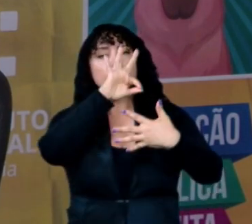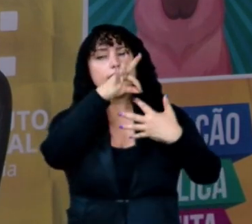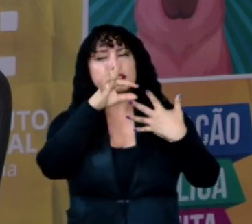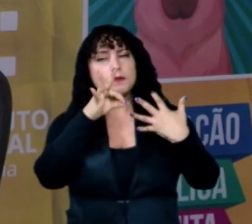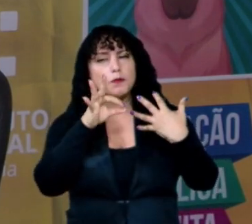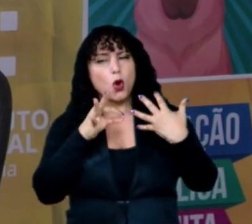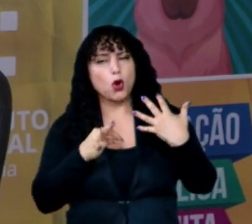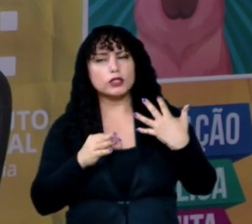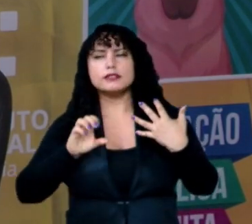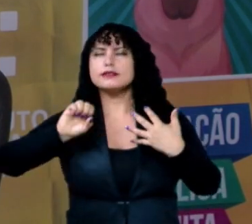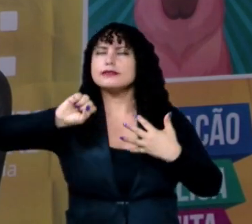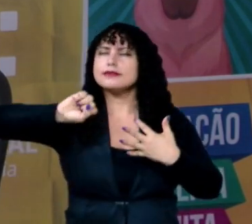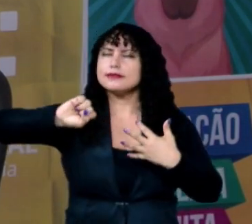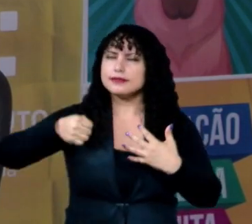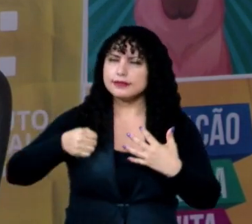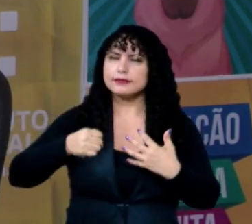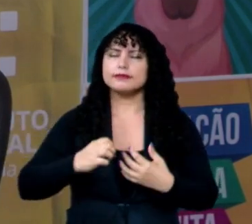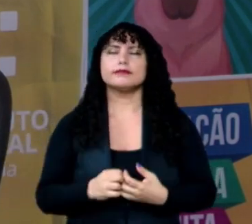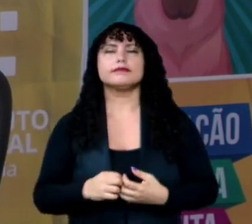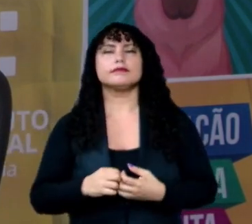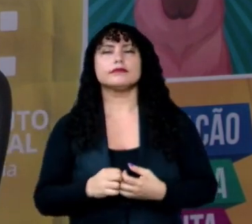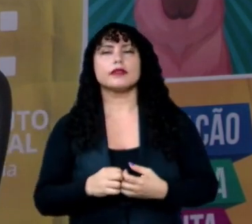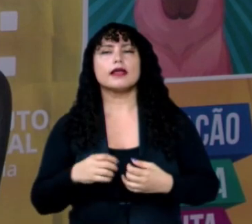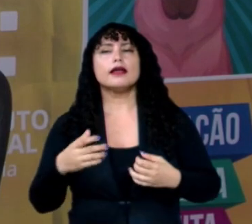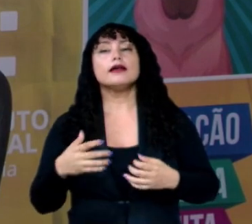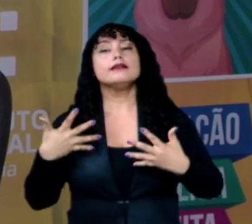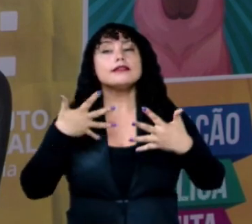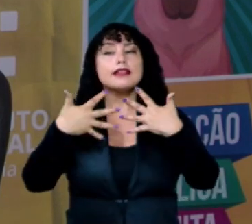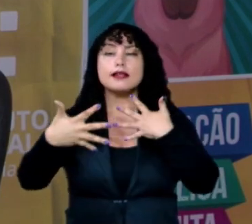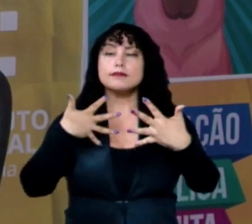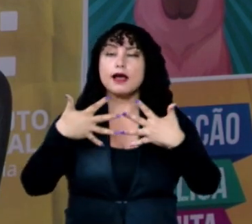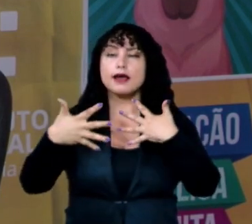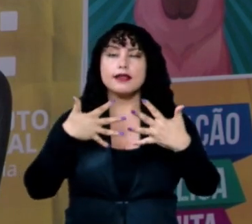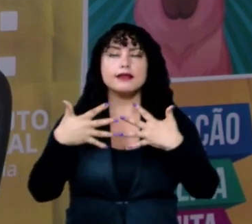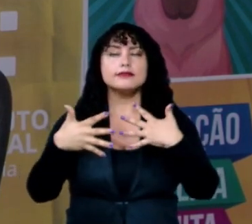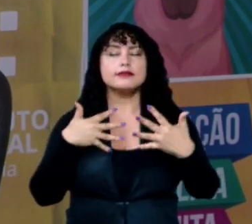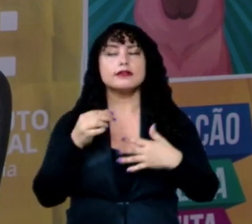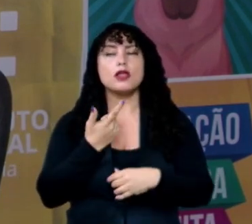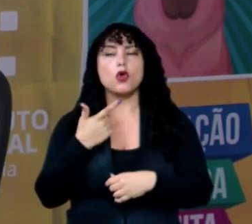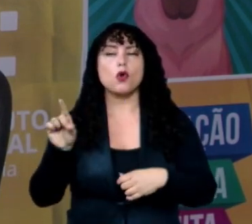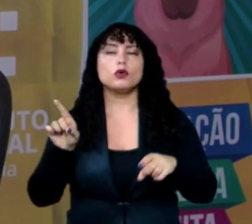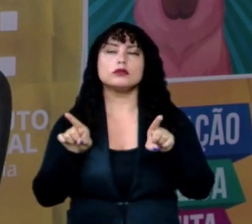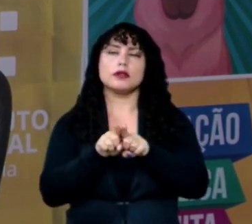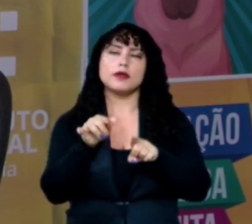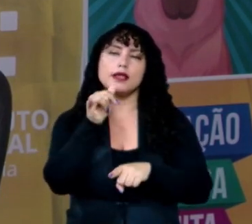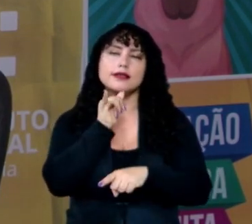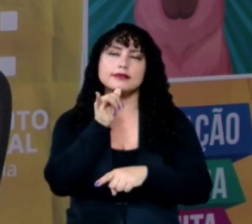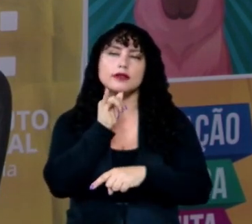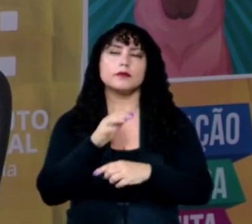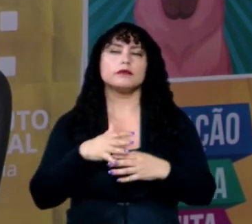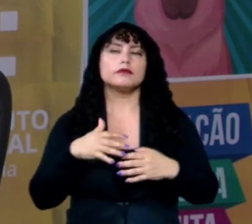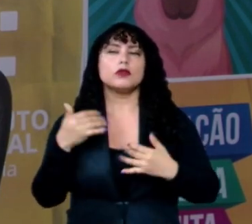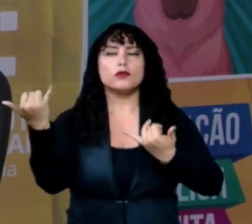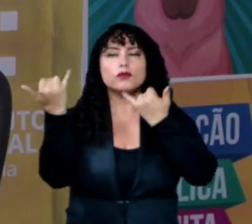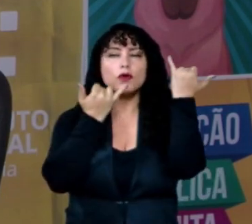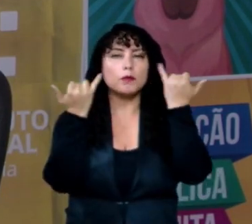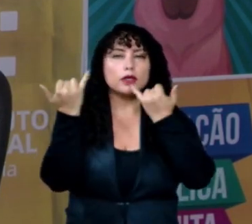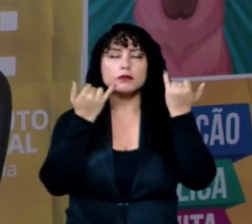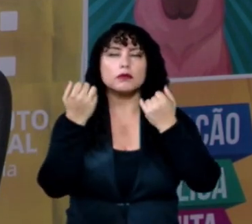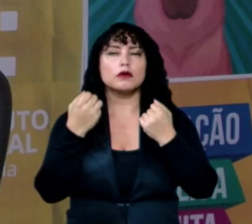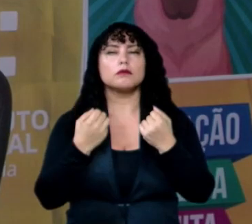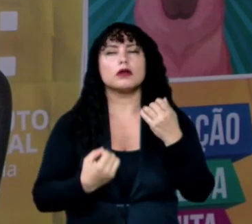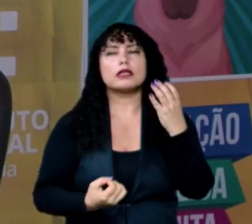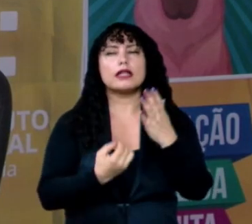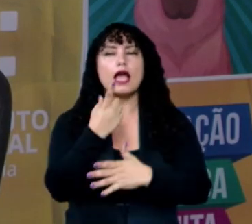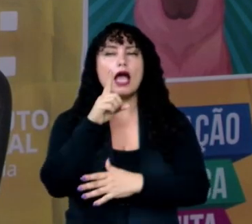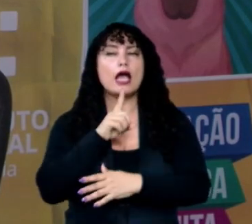sim, de exceção à transparência. Mas existem outras, como, por exemplo, informações que possam gerar risco